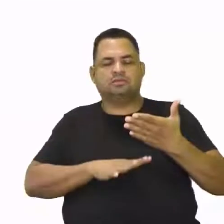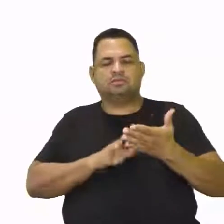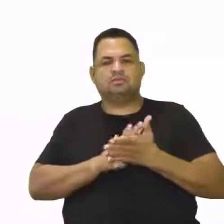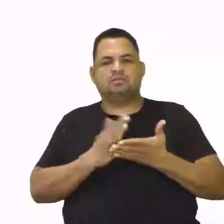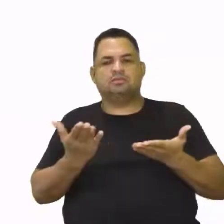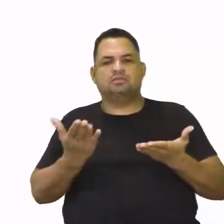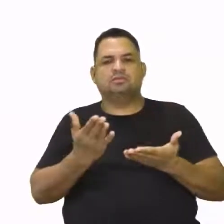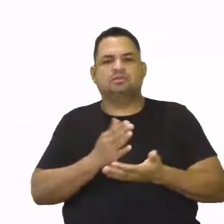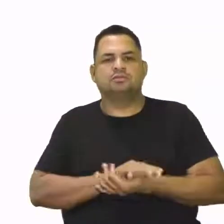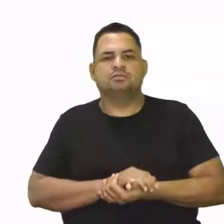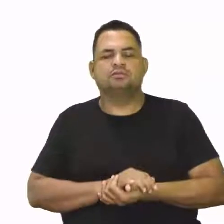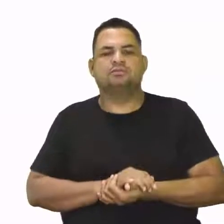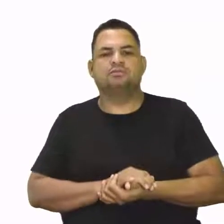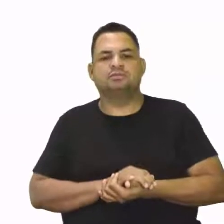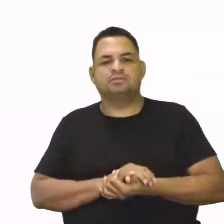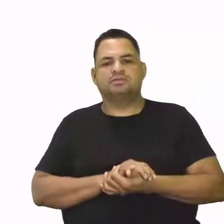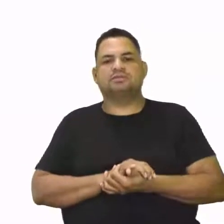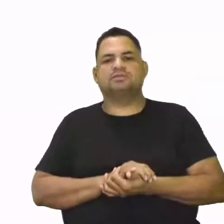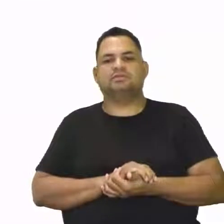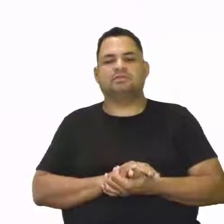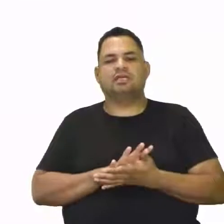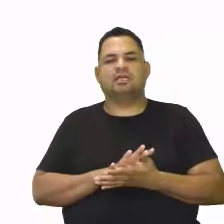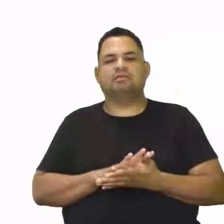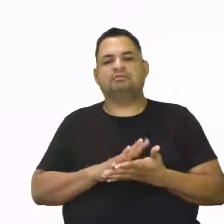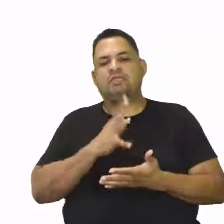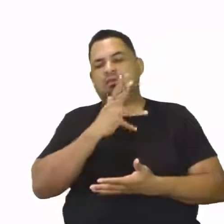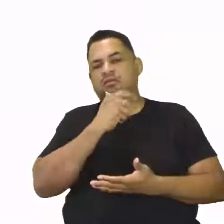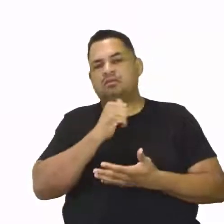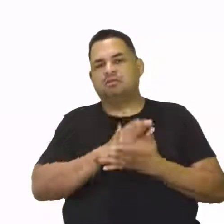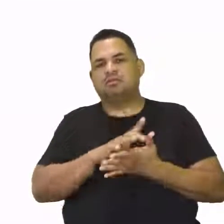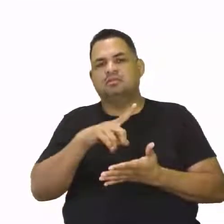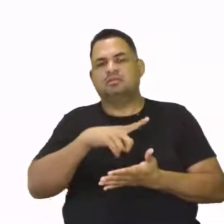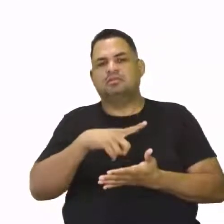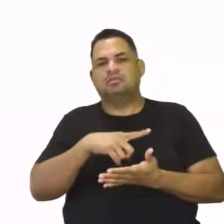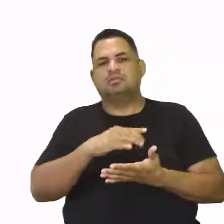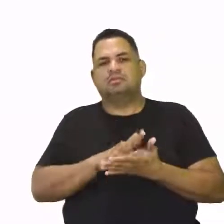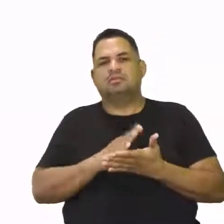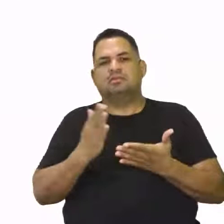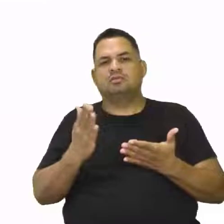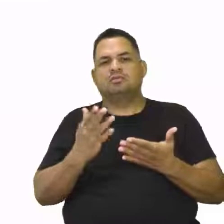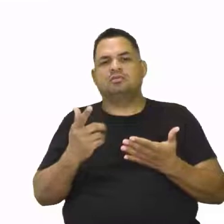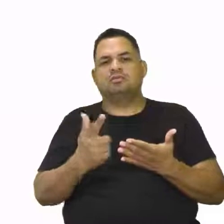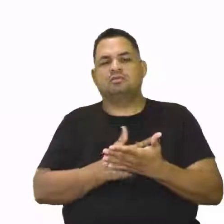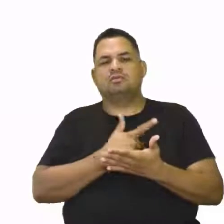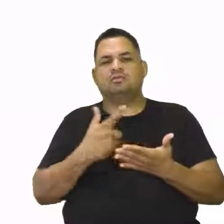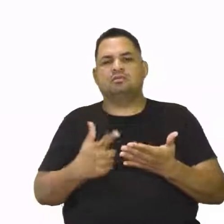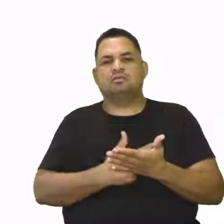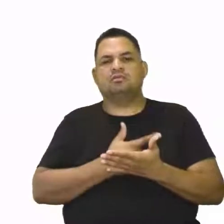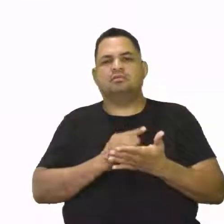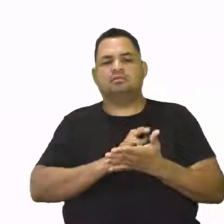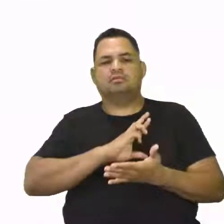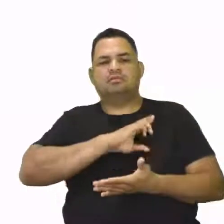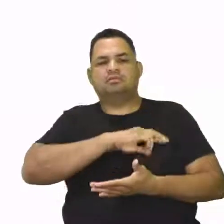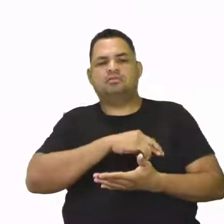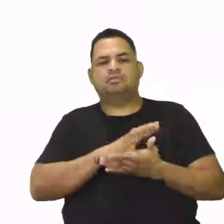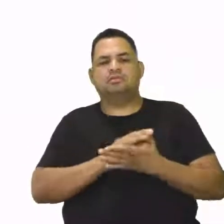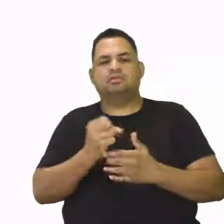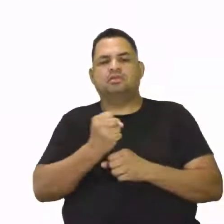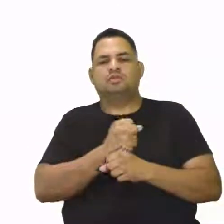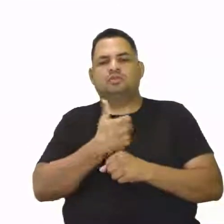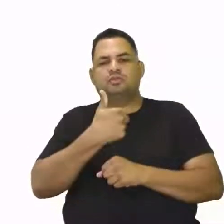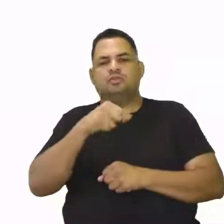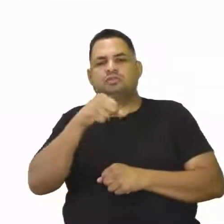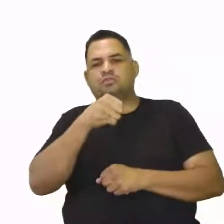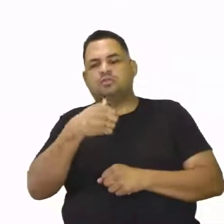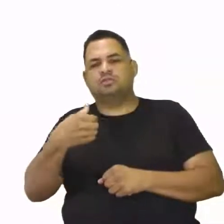não ficar tão demorado. E trouxemos o livro La Isla Bajo el Mar, que é um romance de 2009 da autora